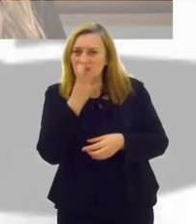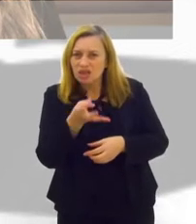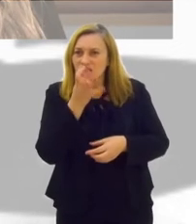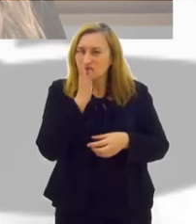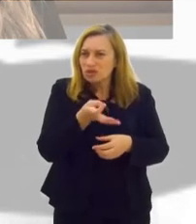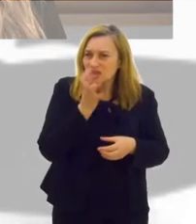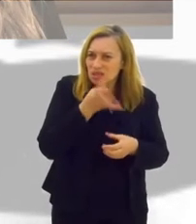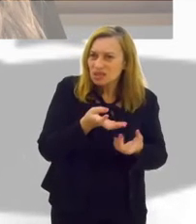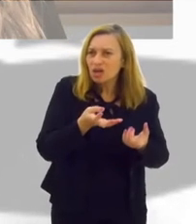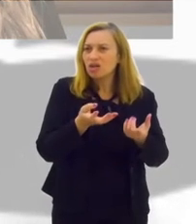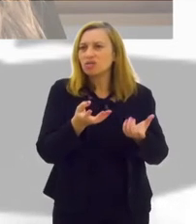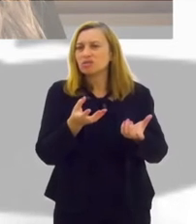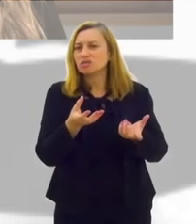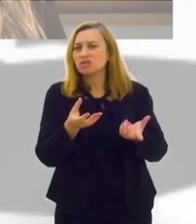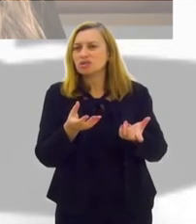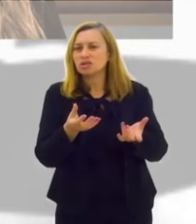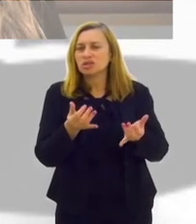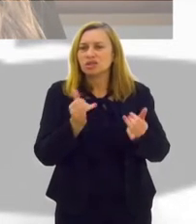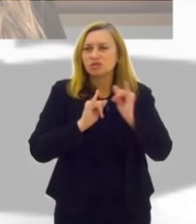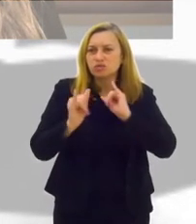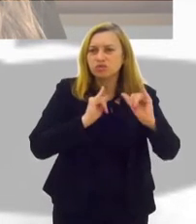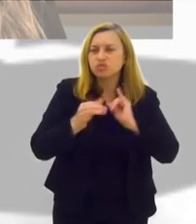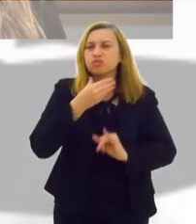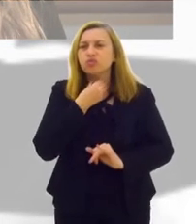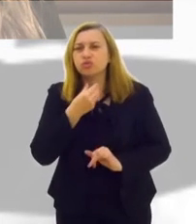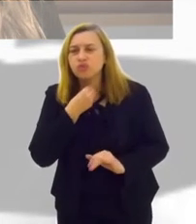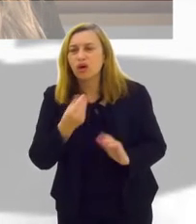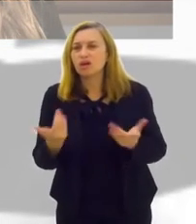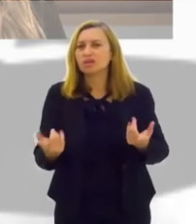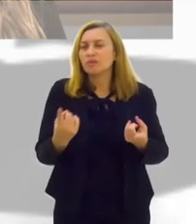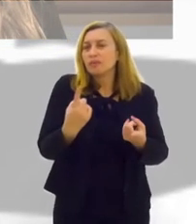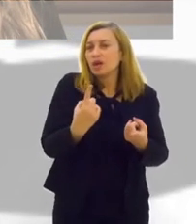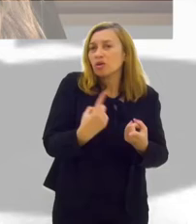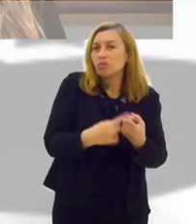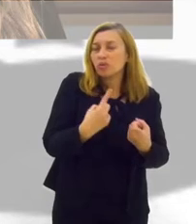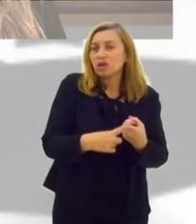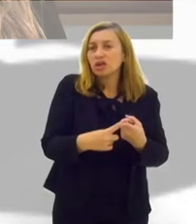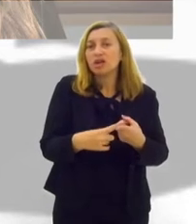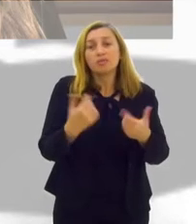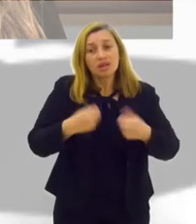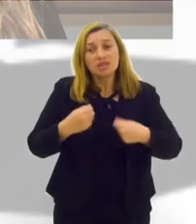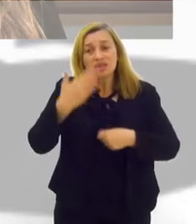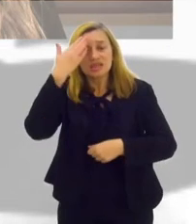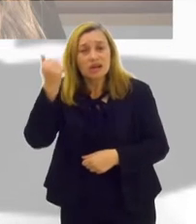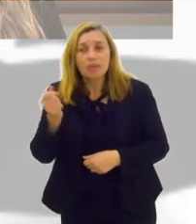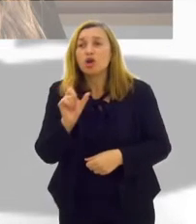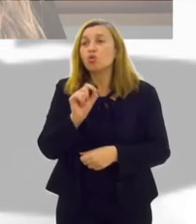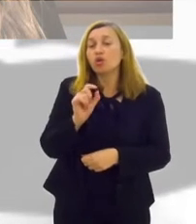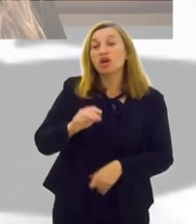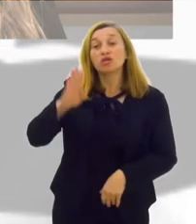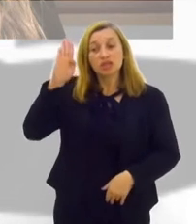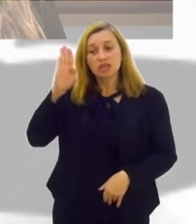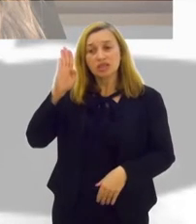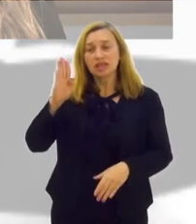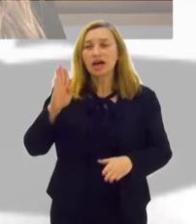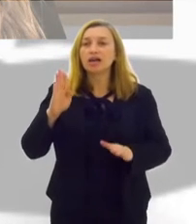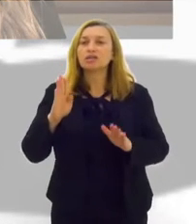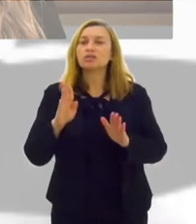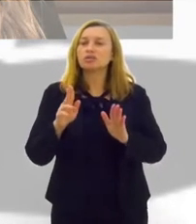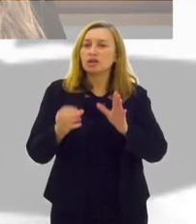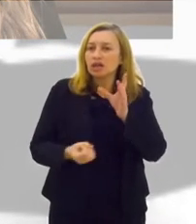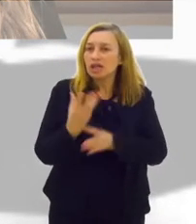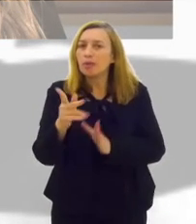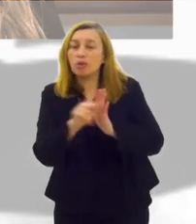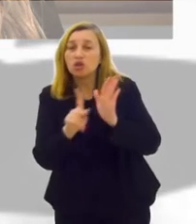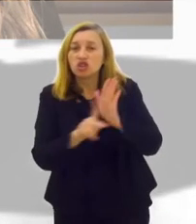porque a população quer saber de plataformas, de projetos políticos, né? O que que os candidatos podem fazer para melhorar a